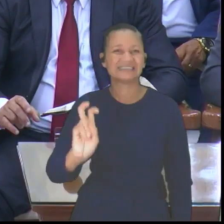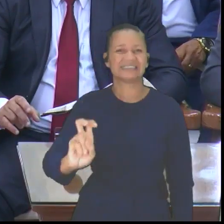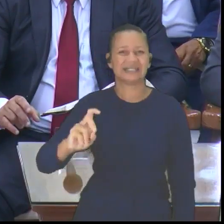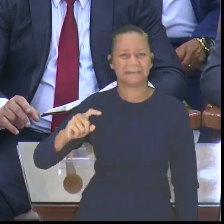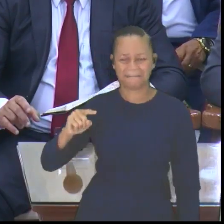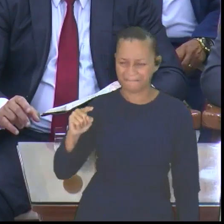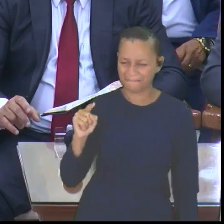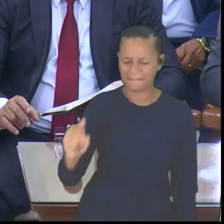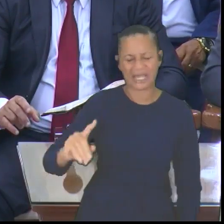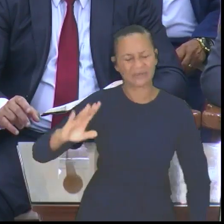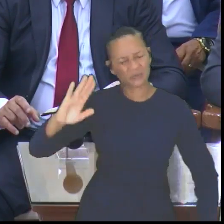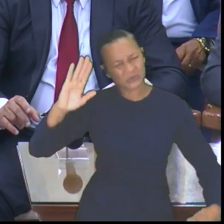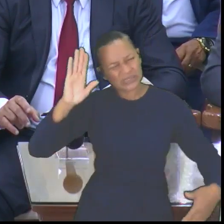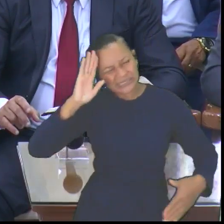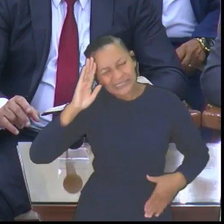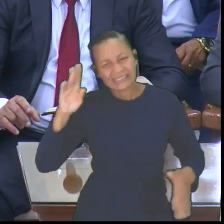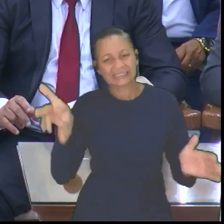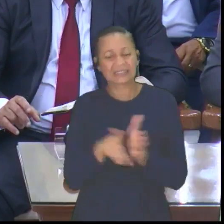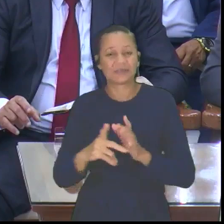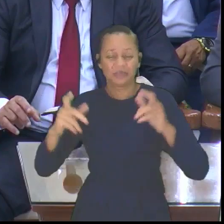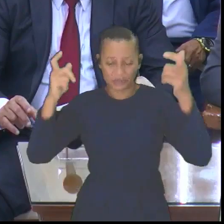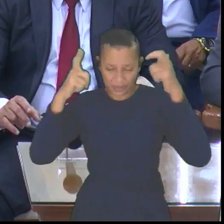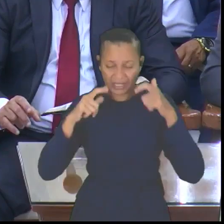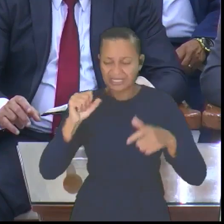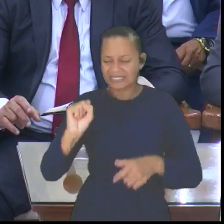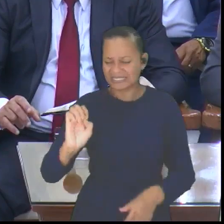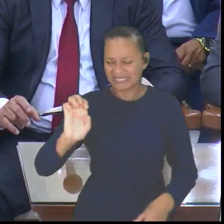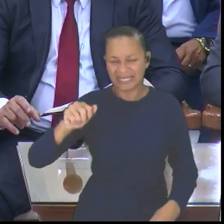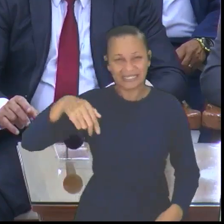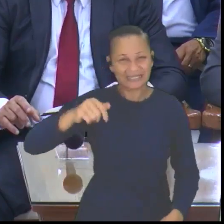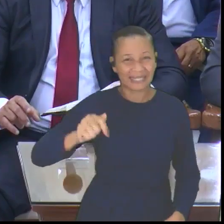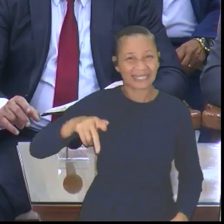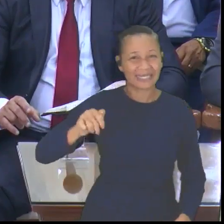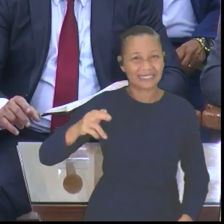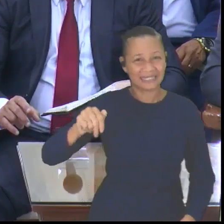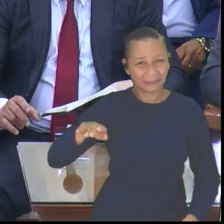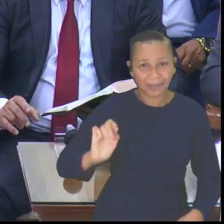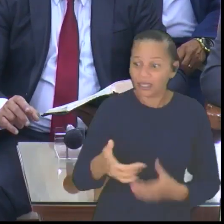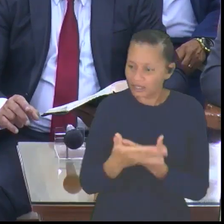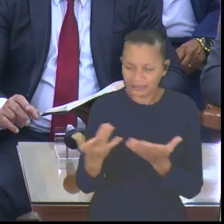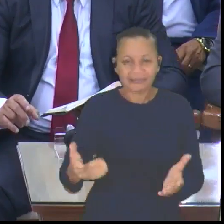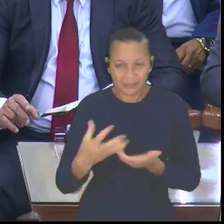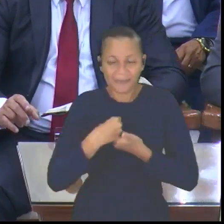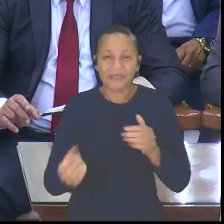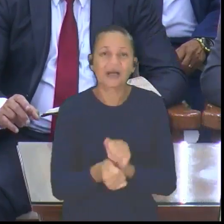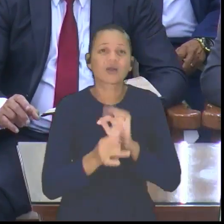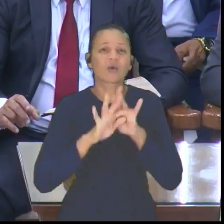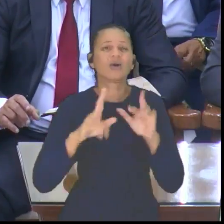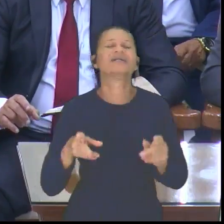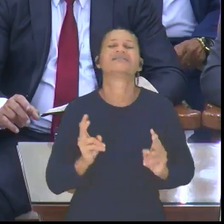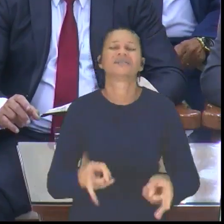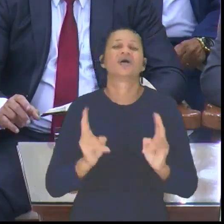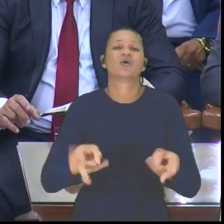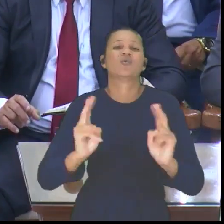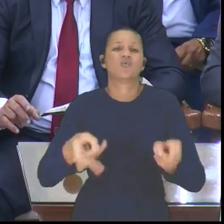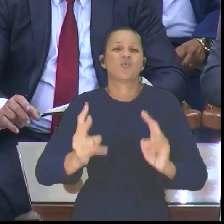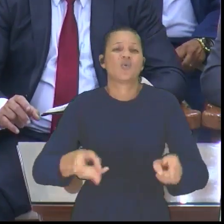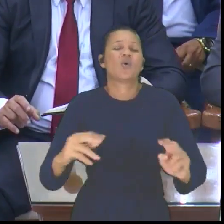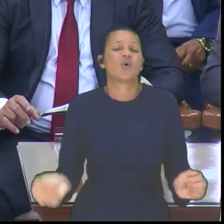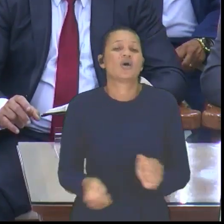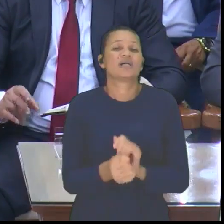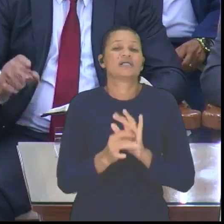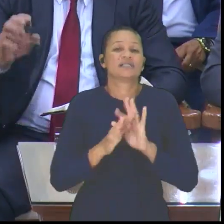185 mil soldados de Senaqueribe. Meu irmão, dá para você dar glória por isso? Então, com a mão erguida, continua com essa mão